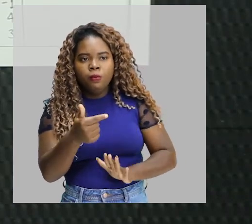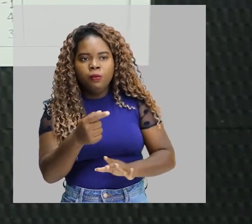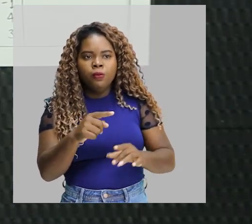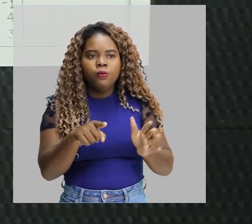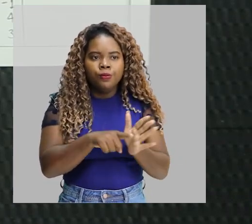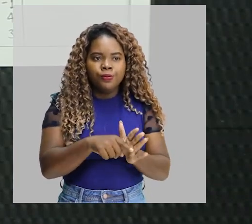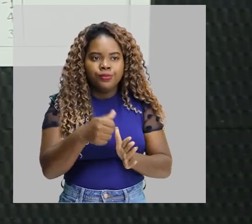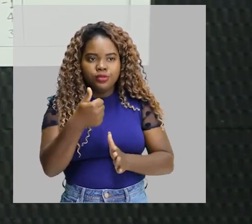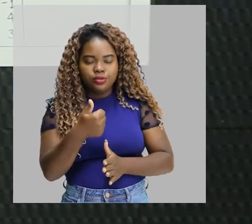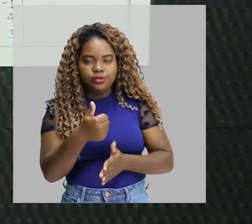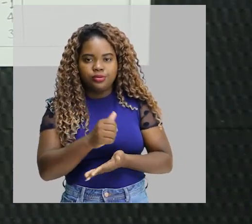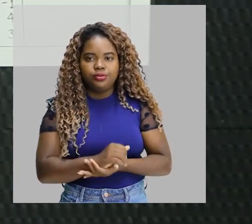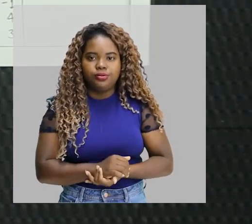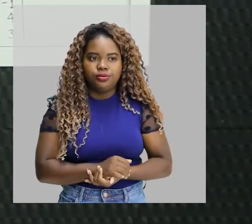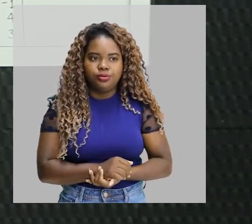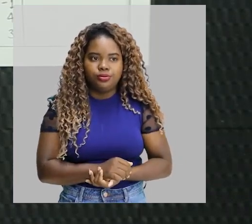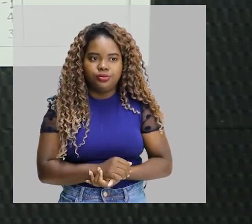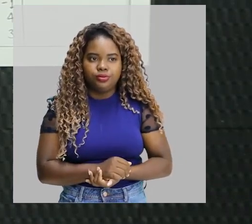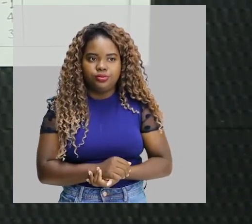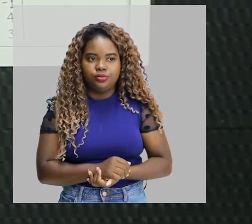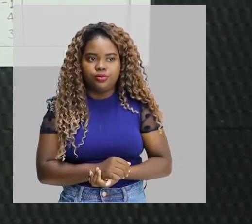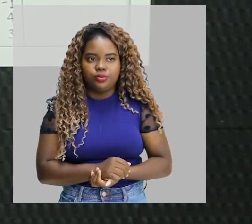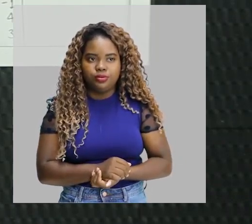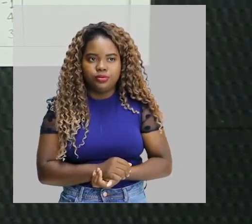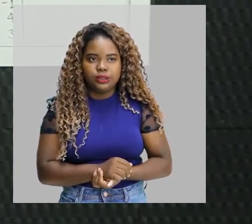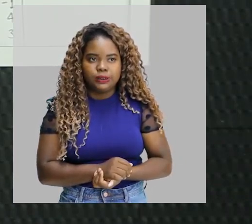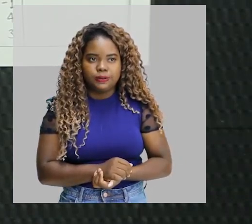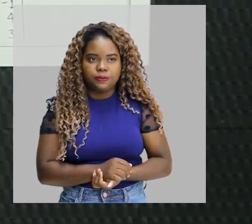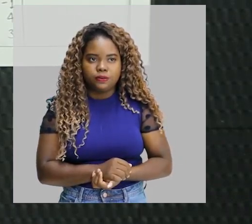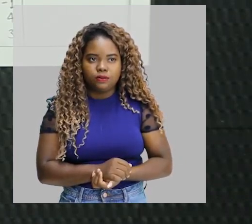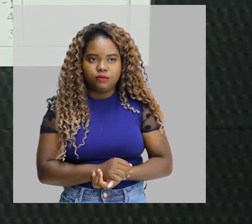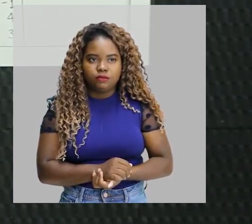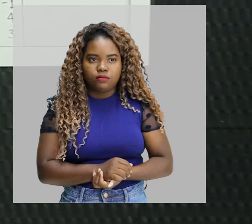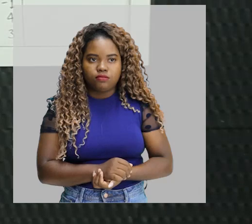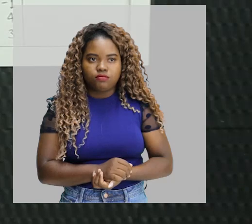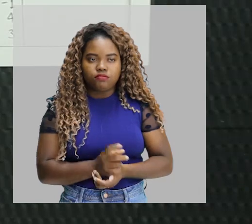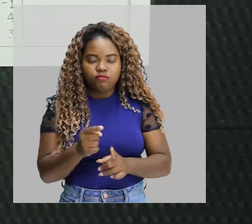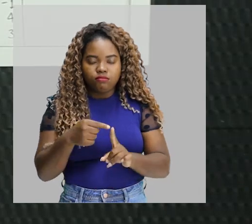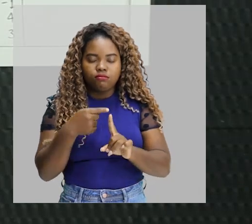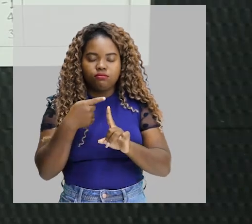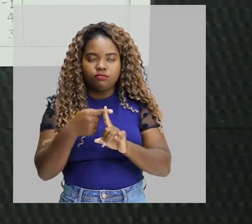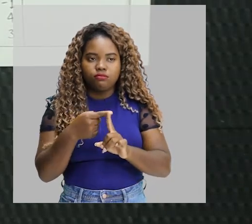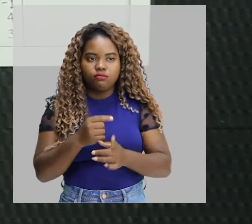menos dois multiplicado por um beleza mas